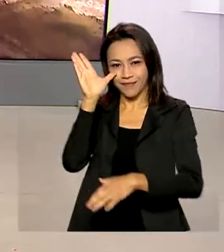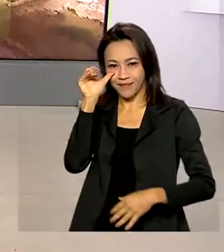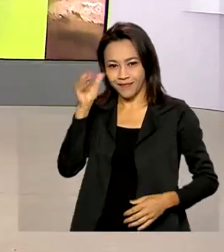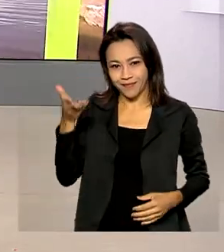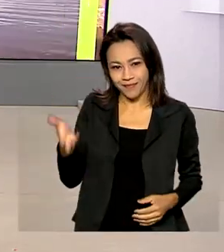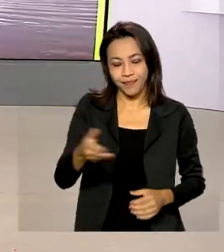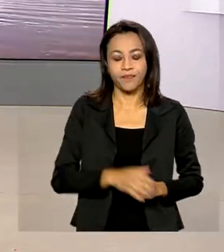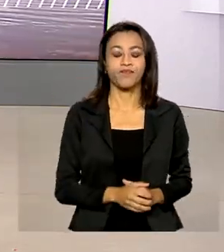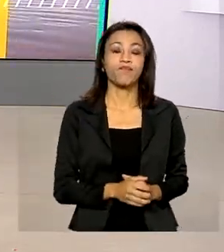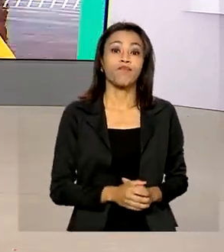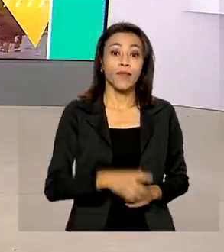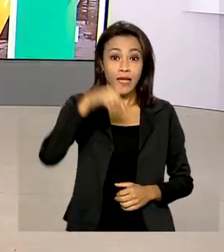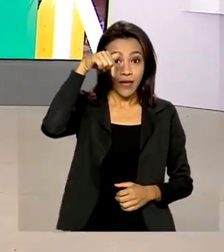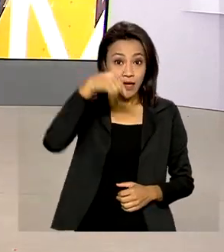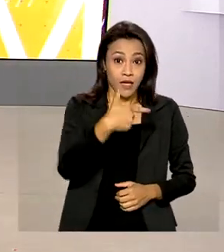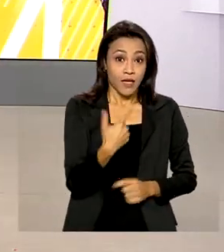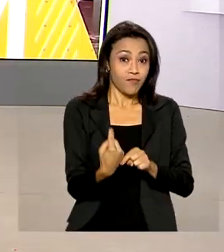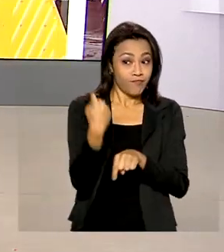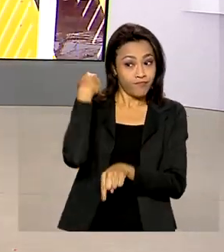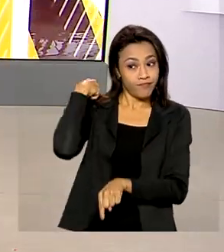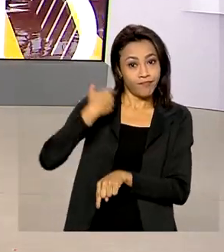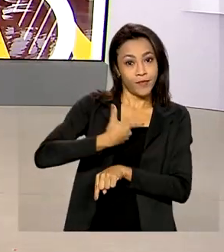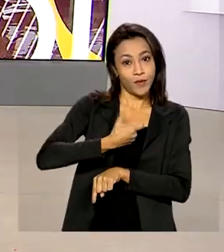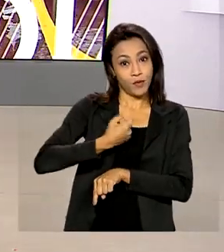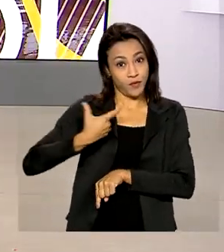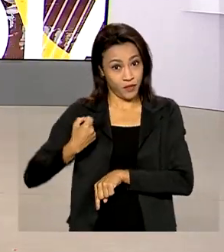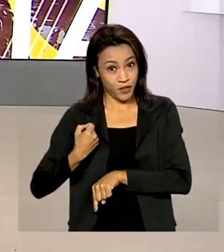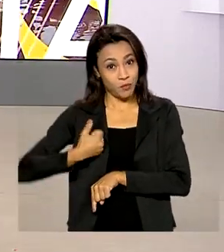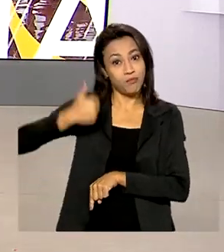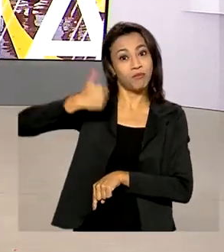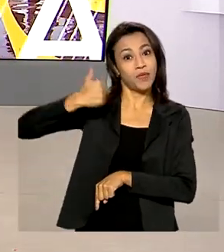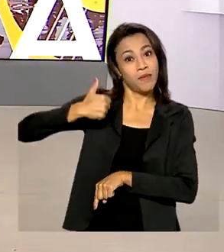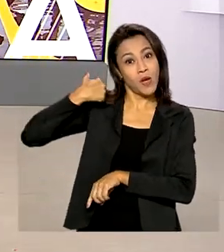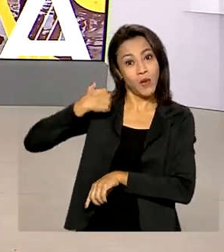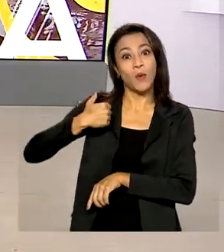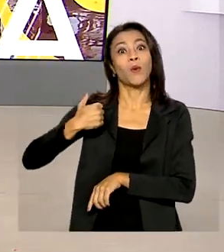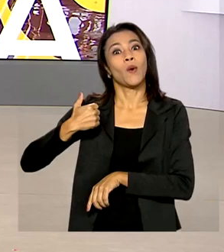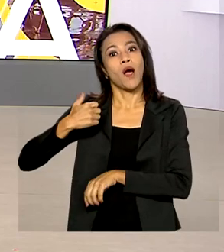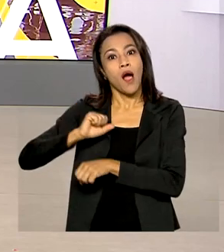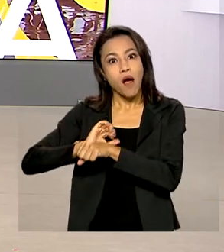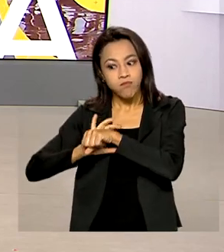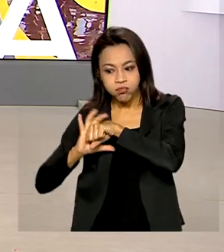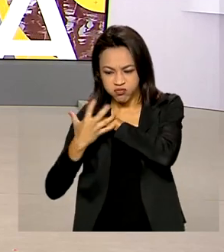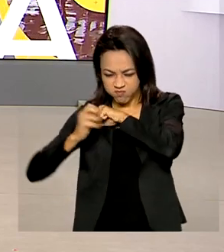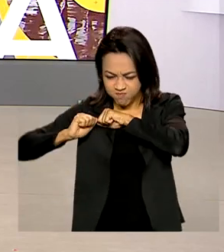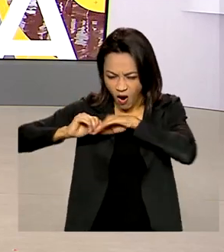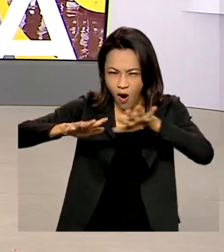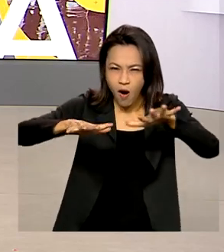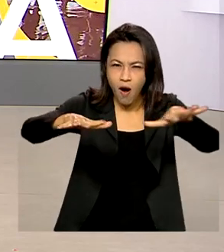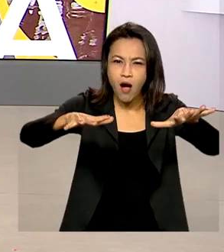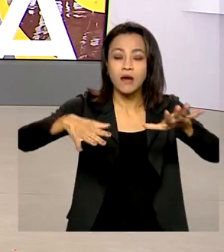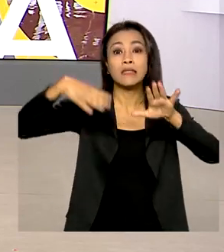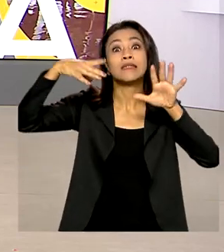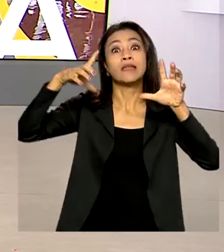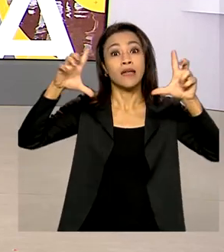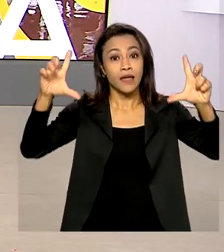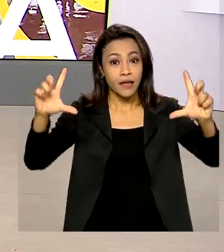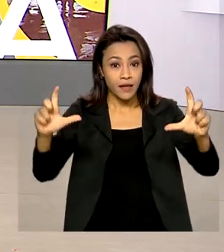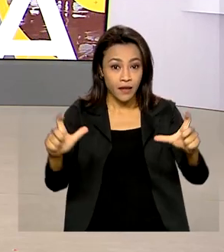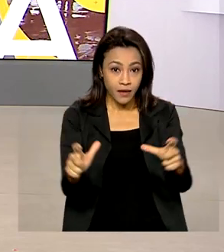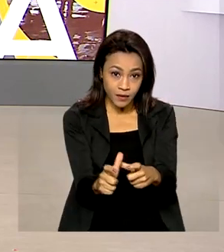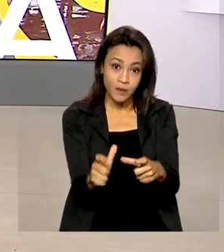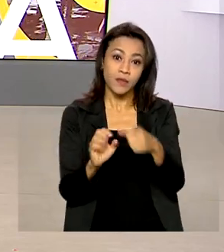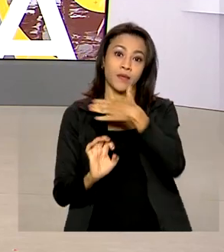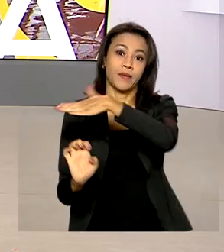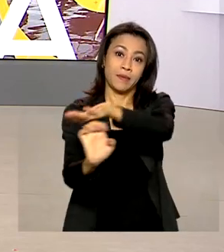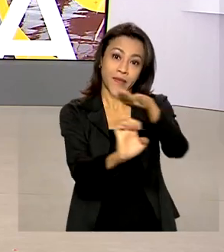Em 2020, o primeiro ano da pandemia de covid-19, caiu o número de empresas e empregos no